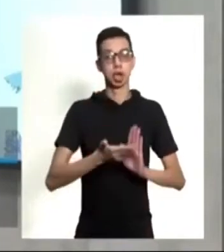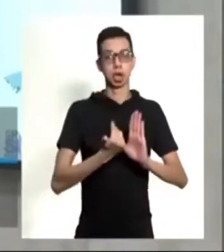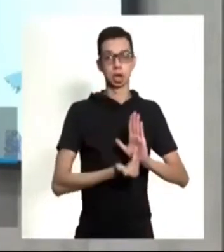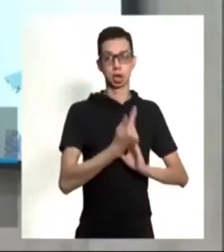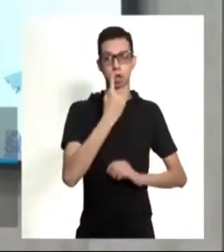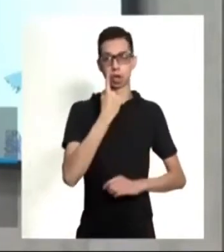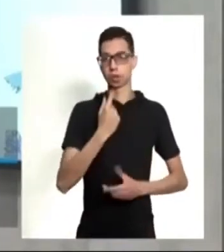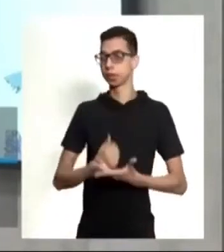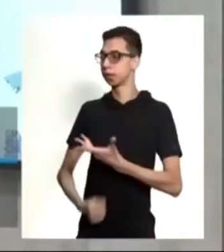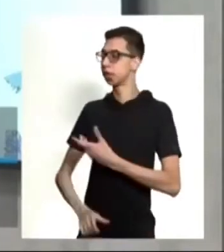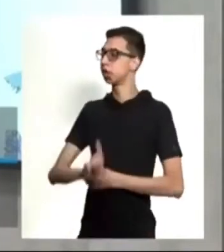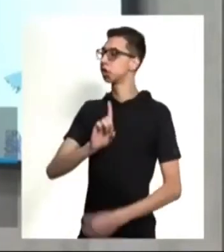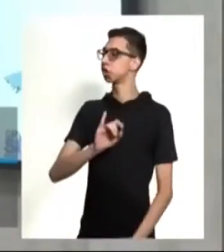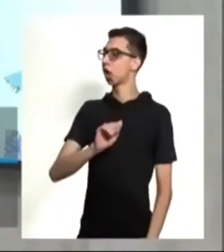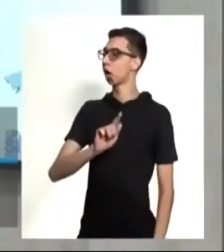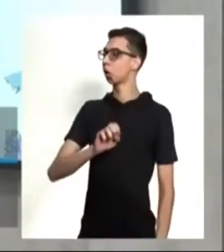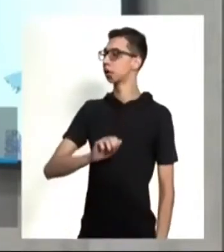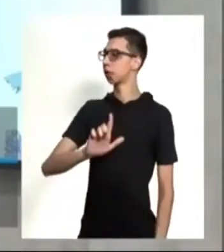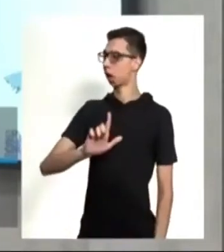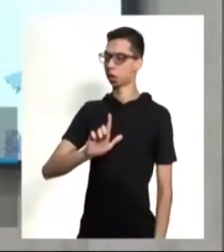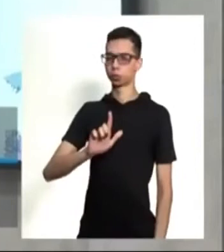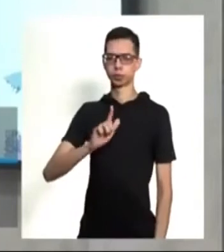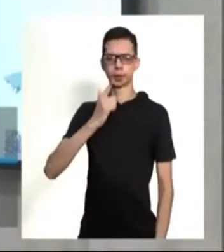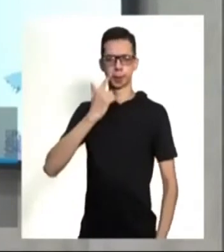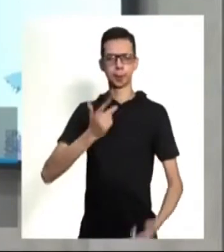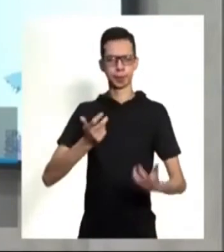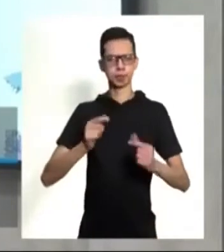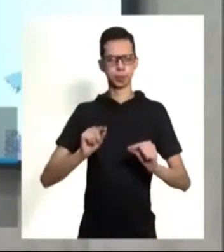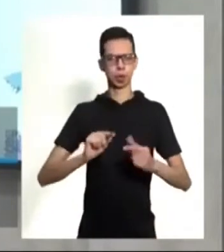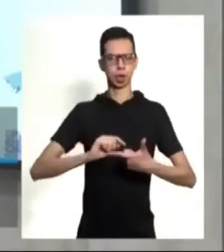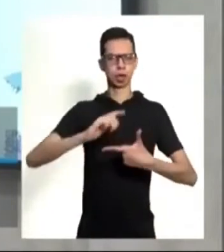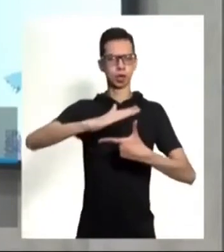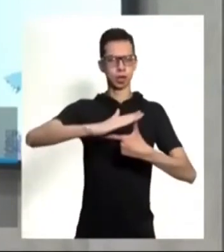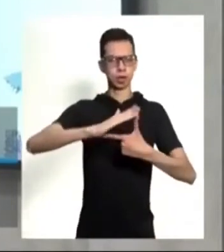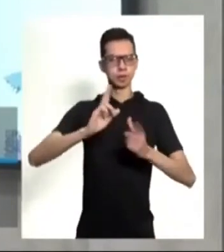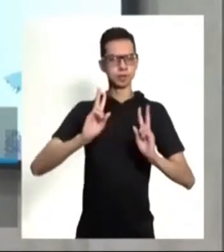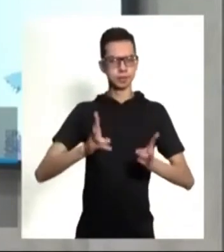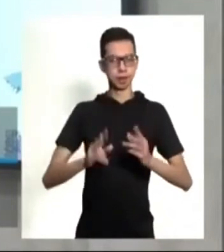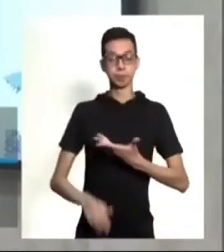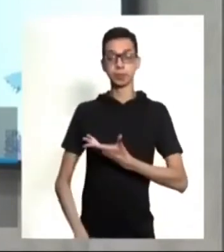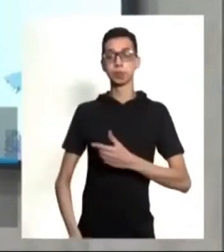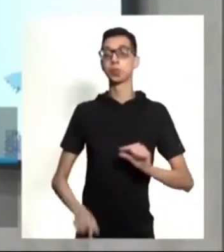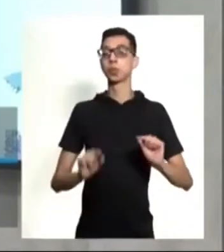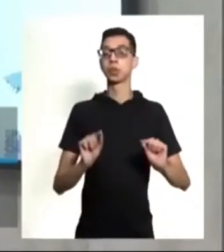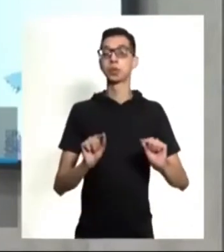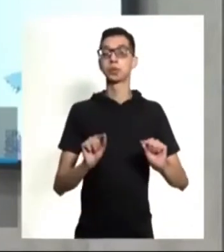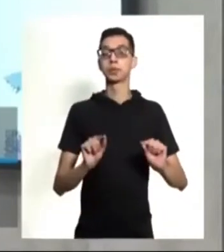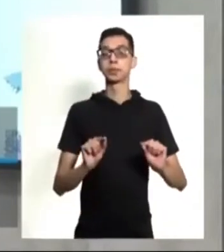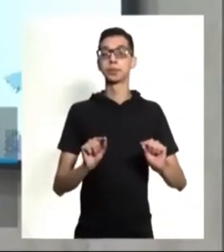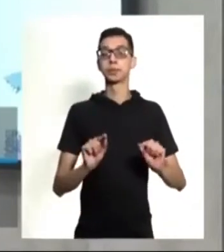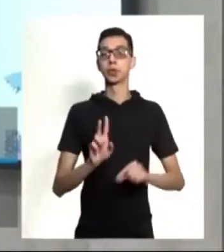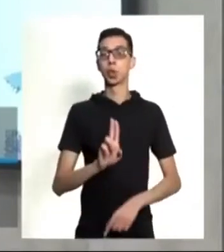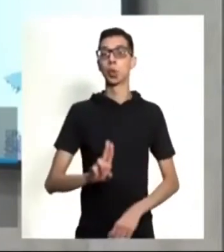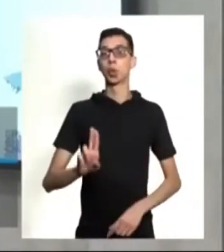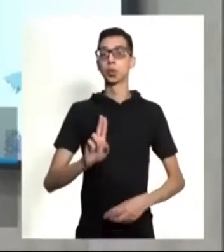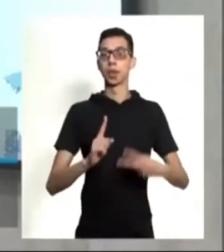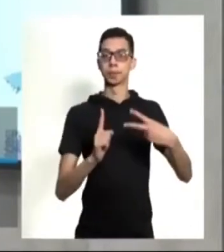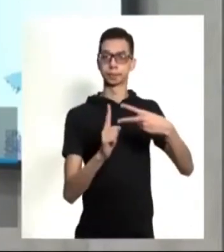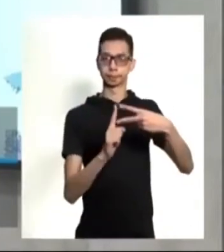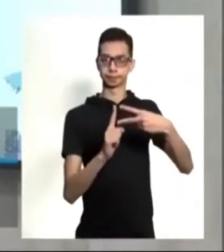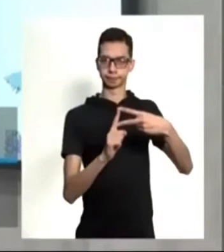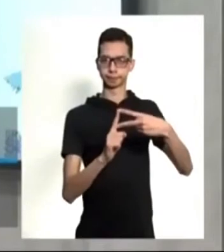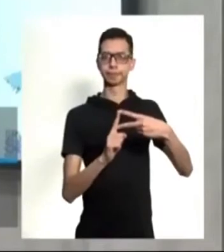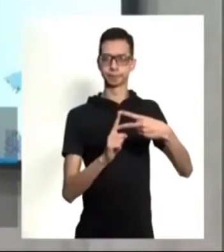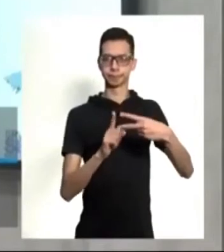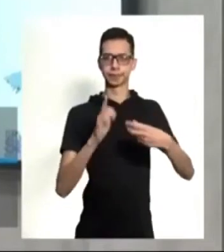face. Formei um triangulinho retângulo, tá vendo? Para todo triângulo retângulo, sempre vale o teorema do tio Pitt.